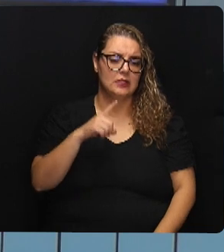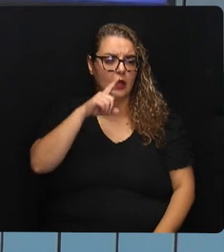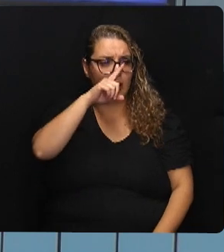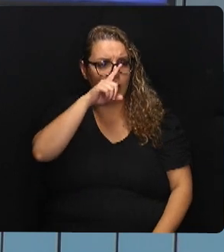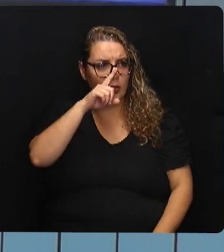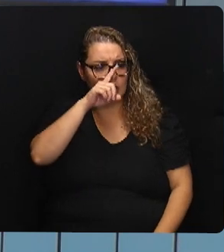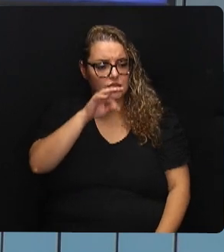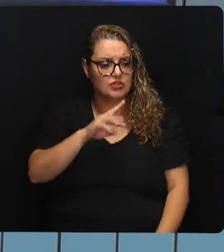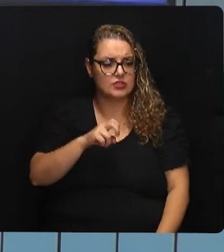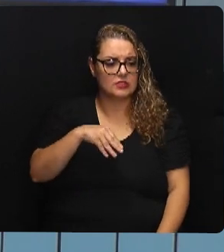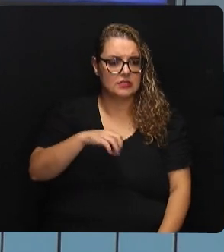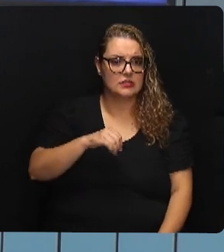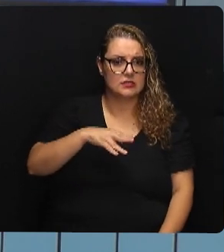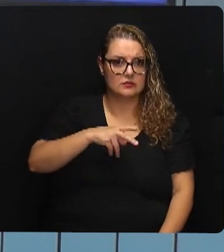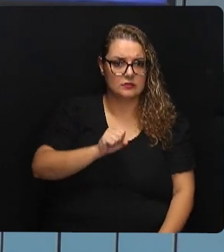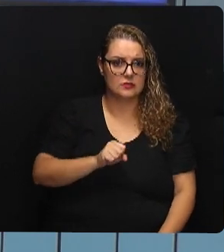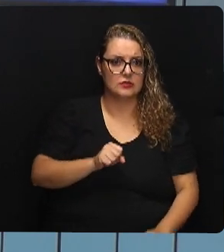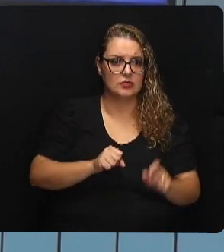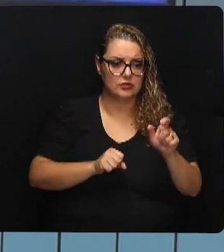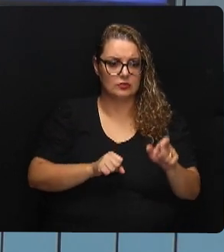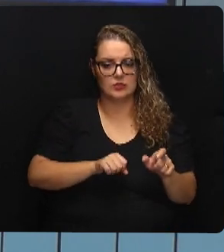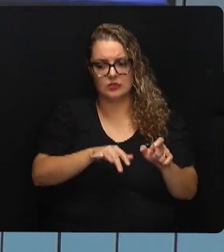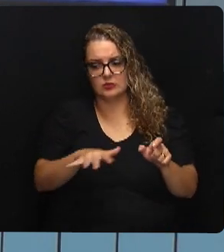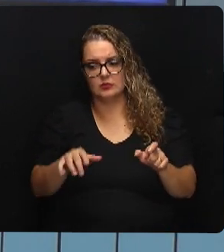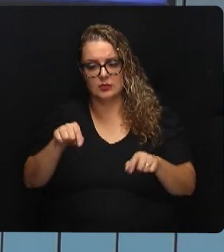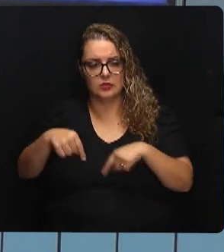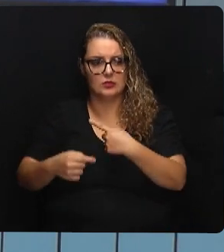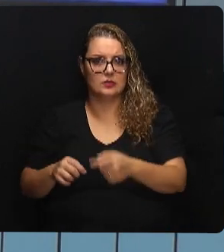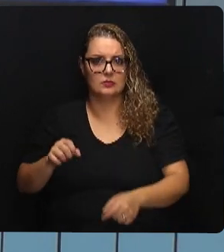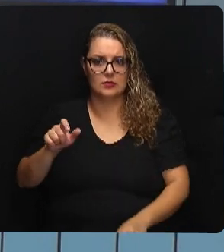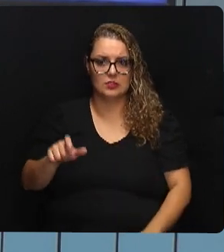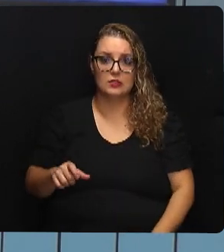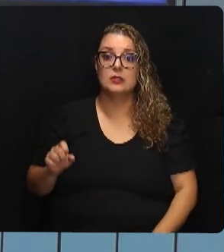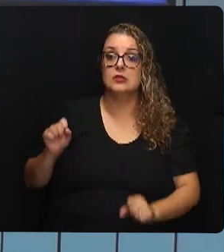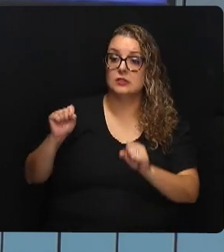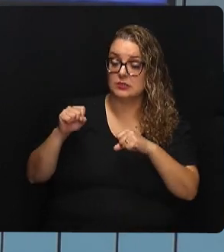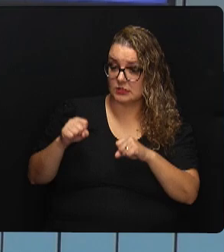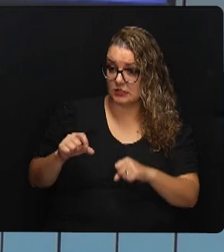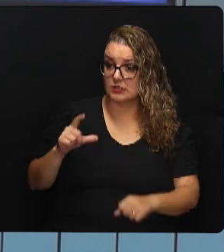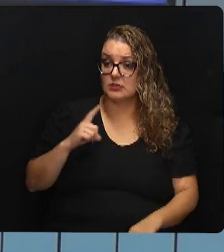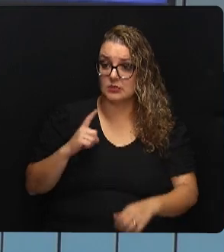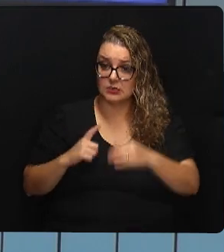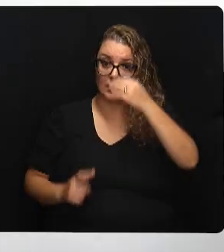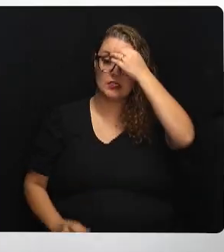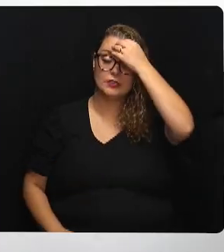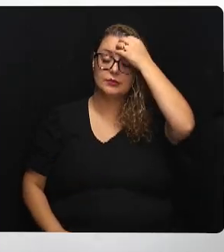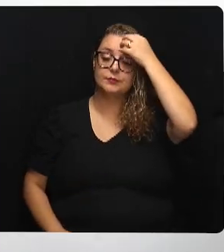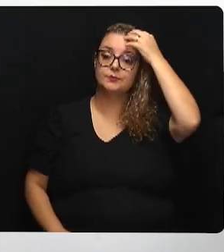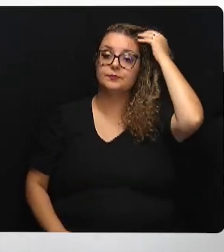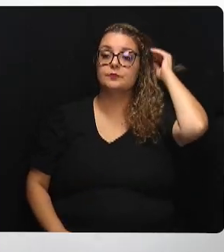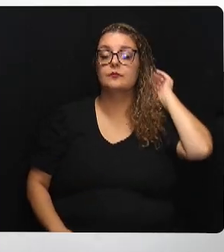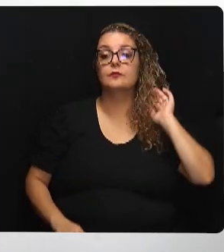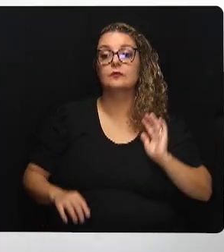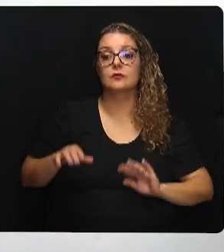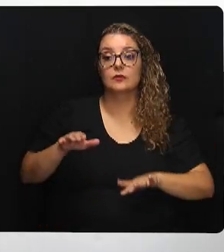contagiosa? Existe esse risco de transmissão de pessoa para pessoa? Sim,